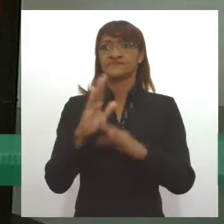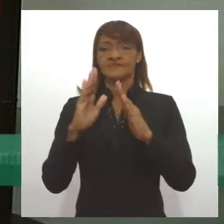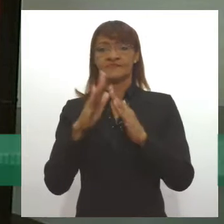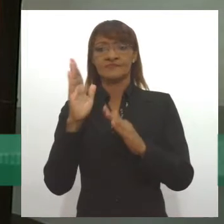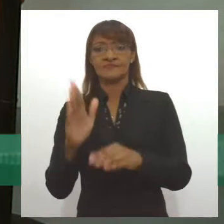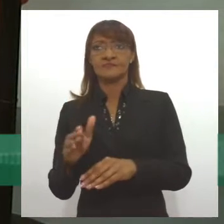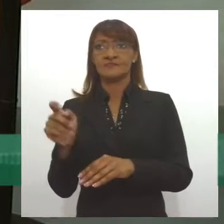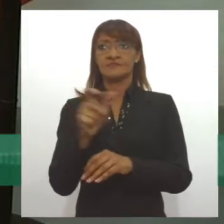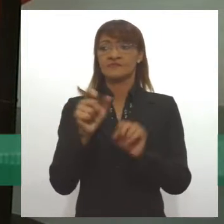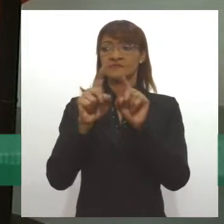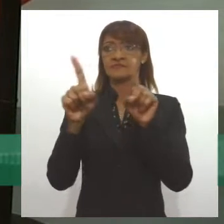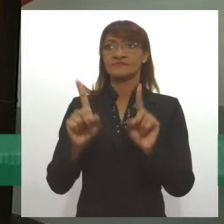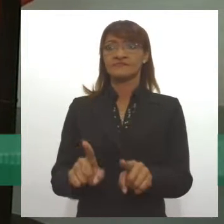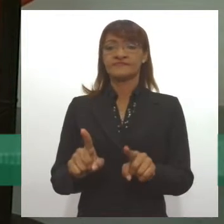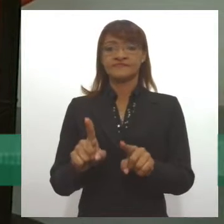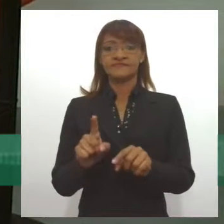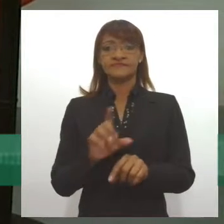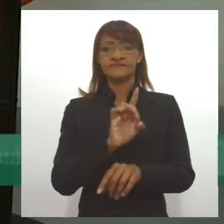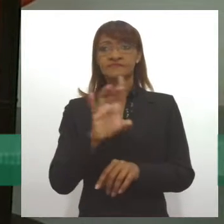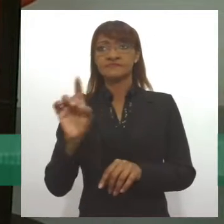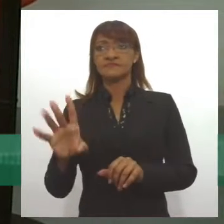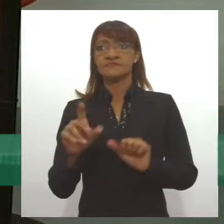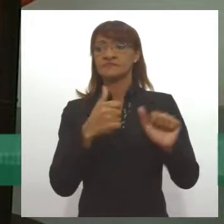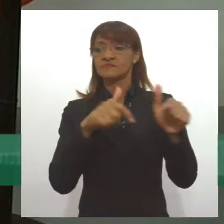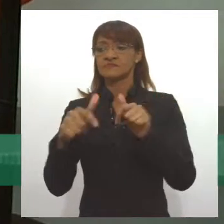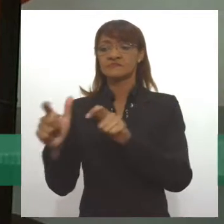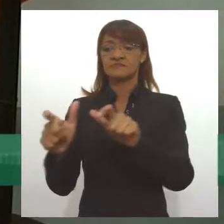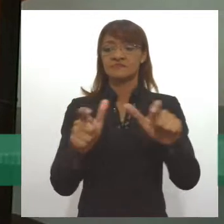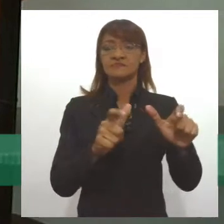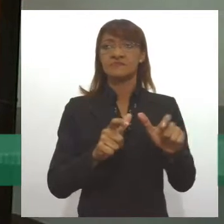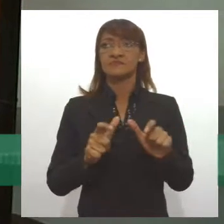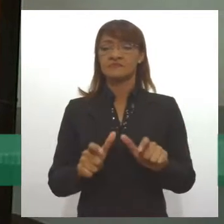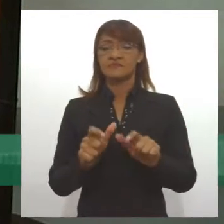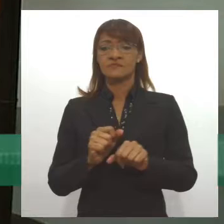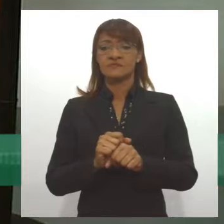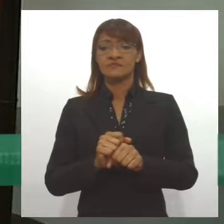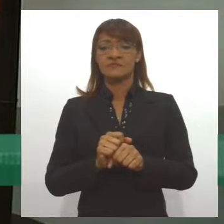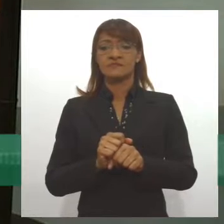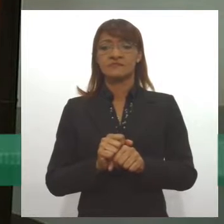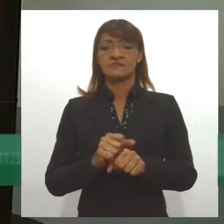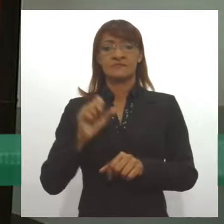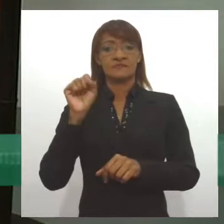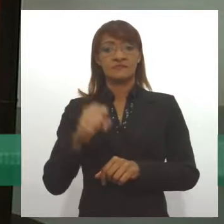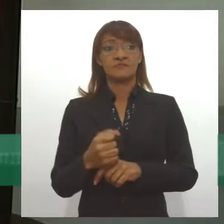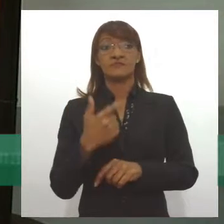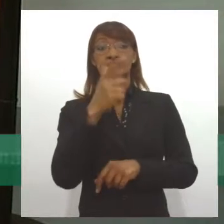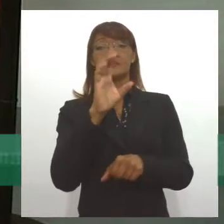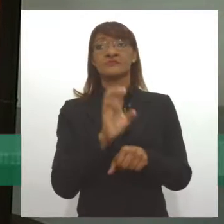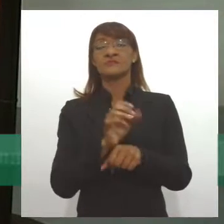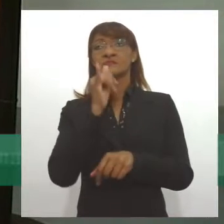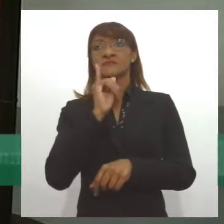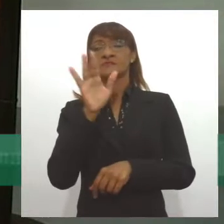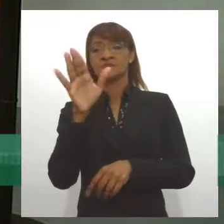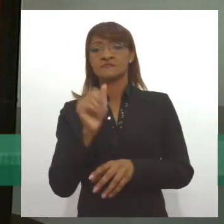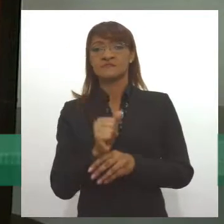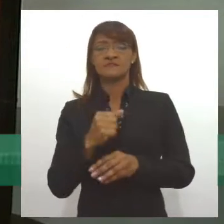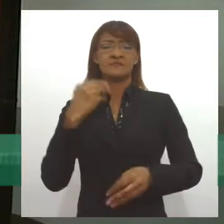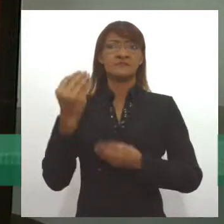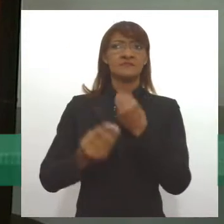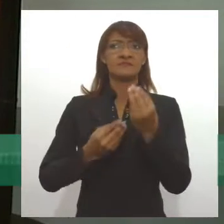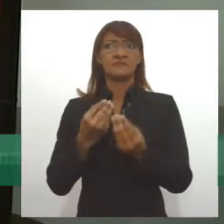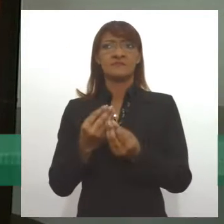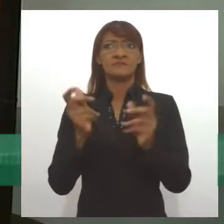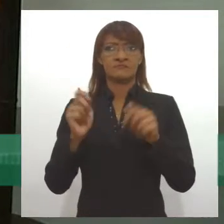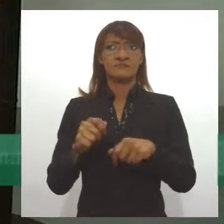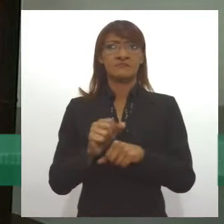servidores que trabalham em um determinado local e que são realocados em outro estado, por exemplo, como é que vai